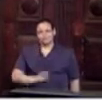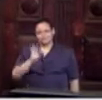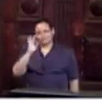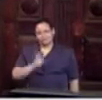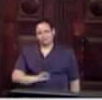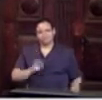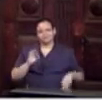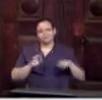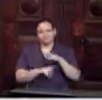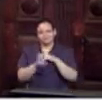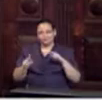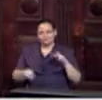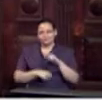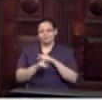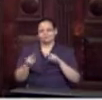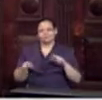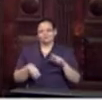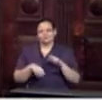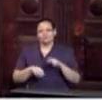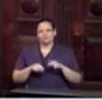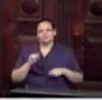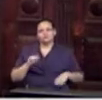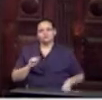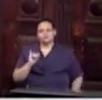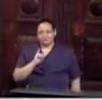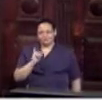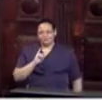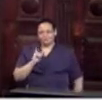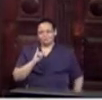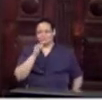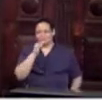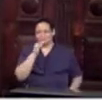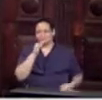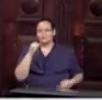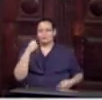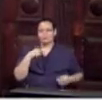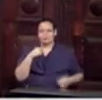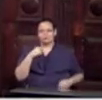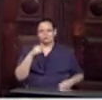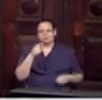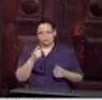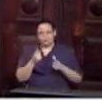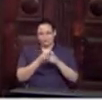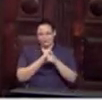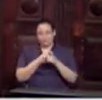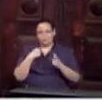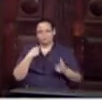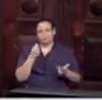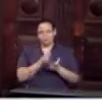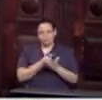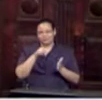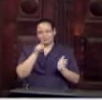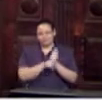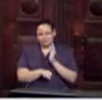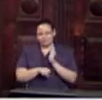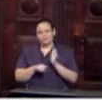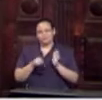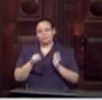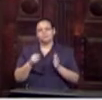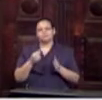diferença entre o imposto por elas devido e o imposto por elas efetivamente pago com o benefício que já